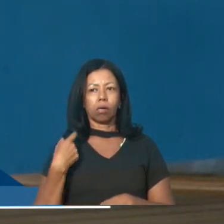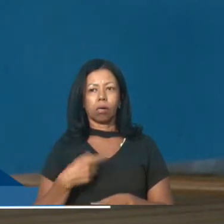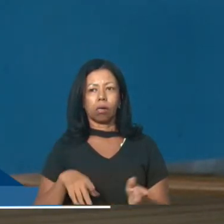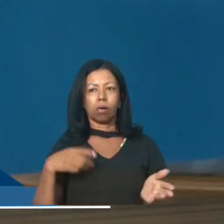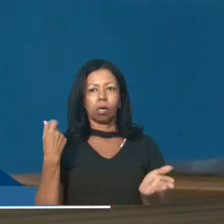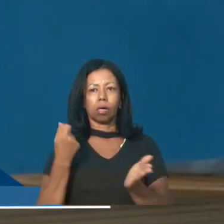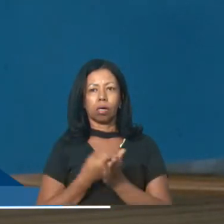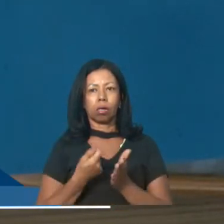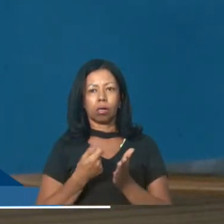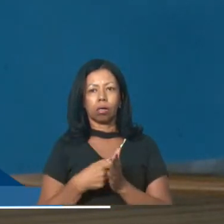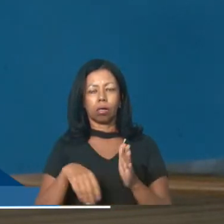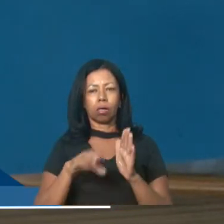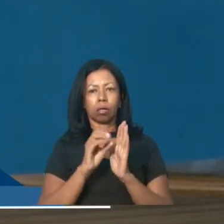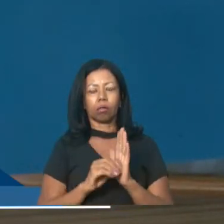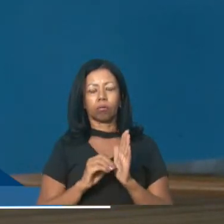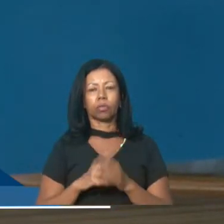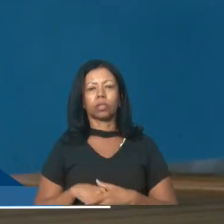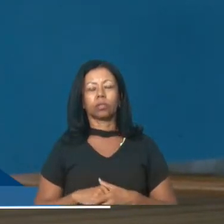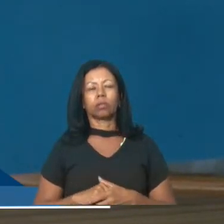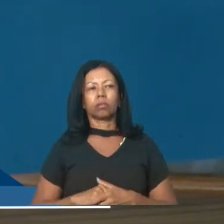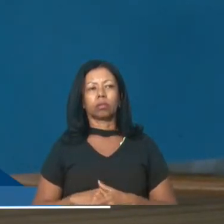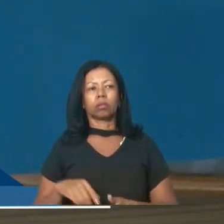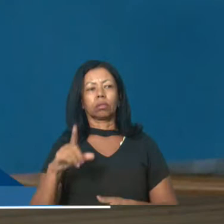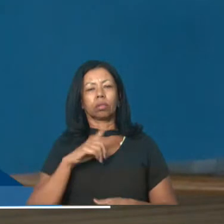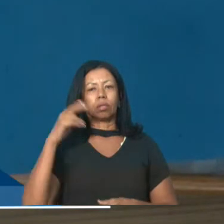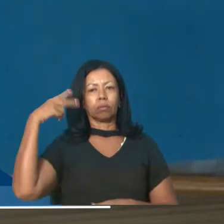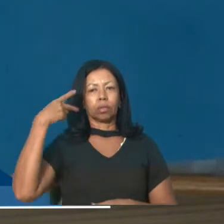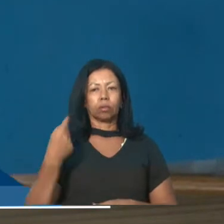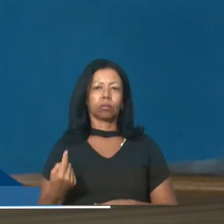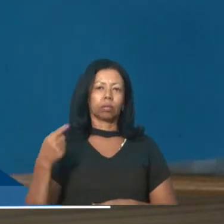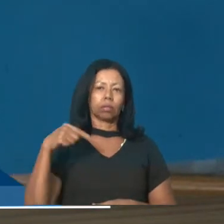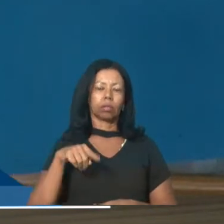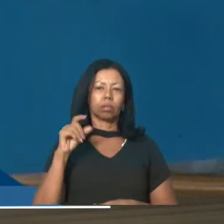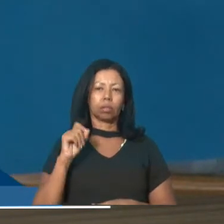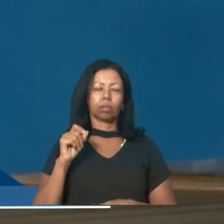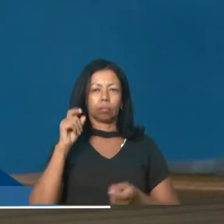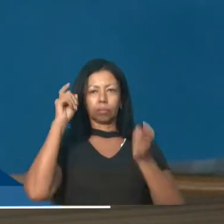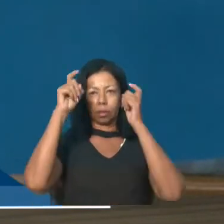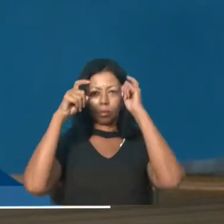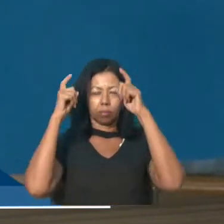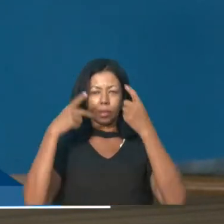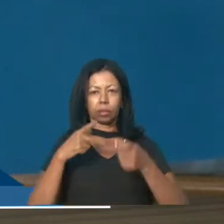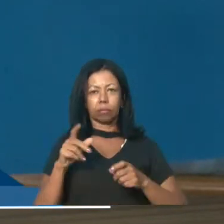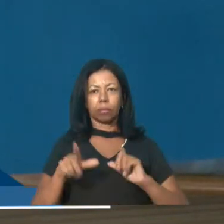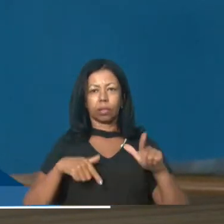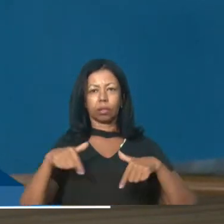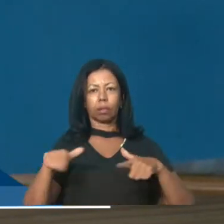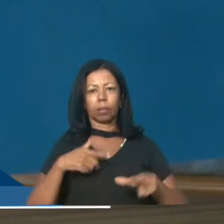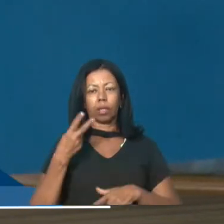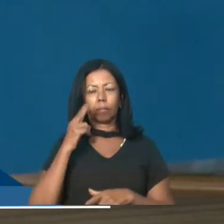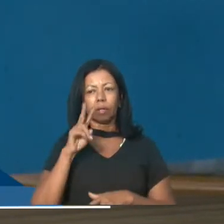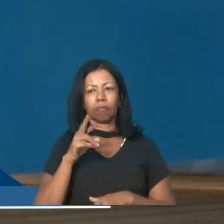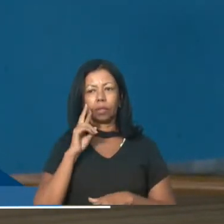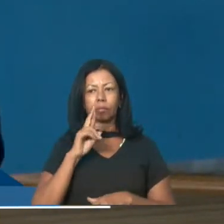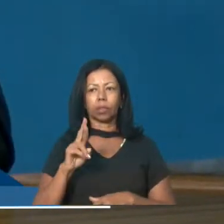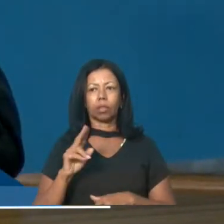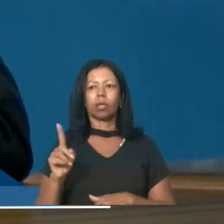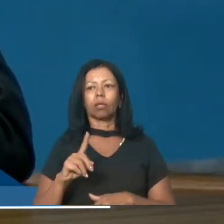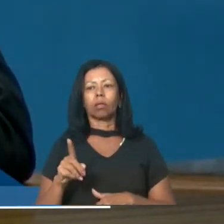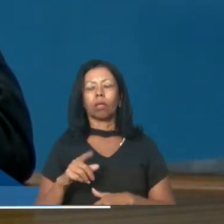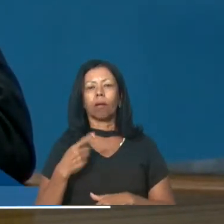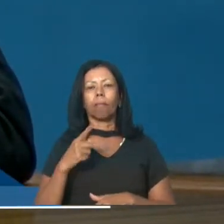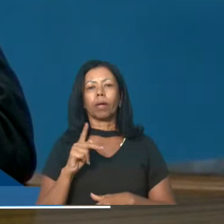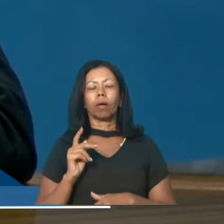a bucha sempre para o parlamento. Enquanto tem muitos vereadores aqui desesperados para trabalhar, para ver solução. Não desesperados